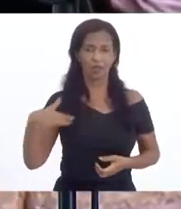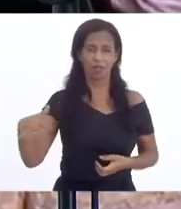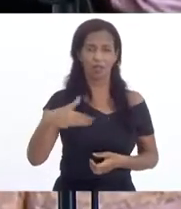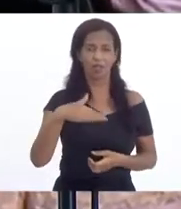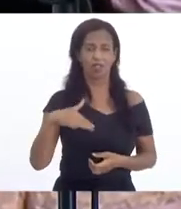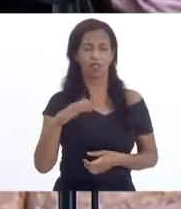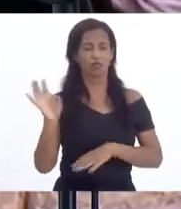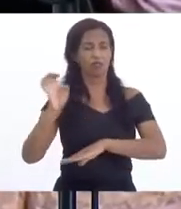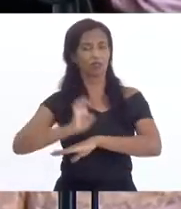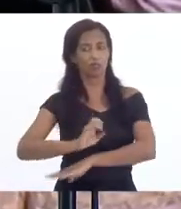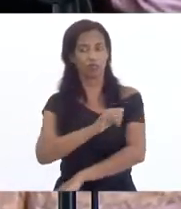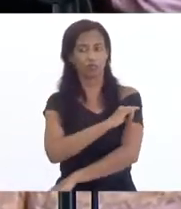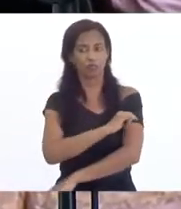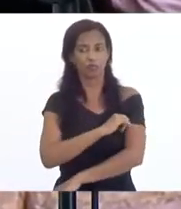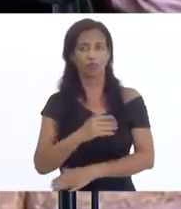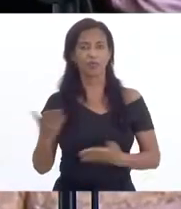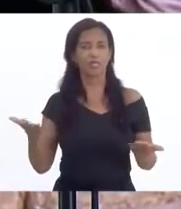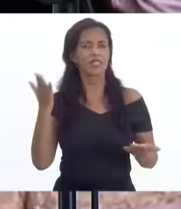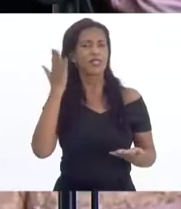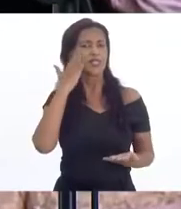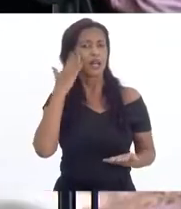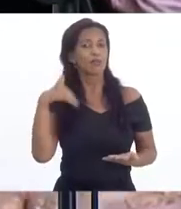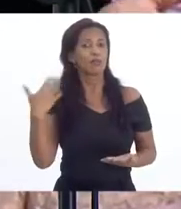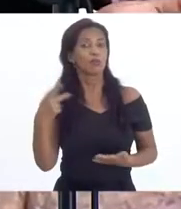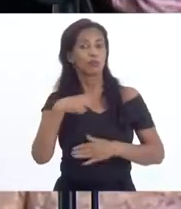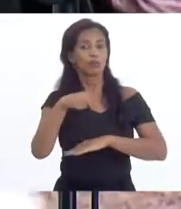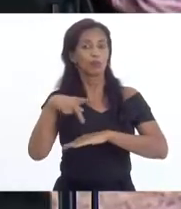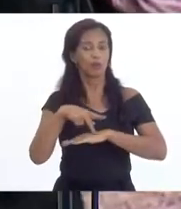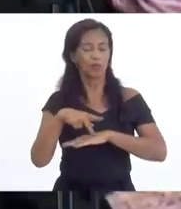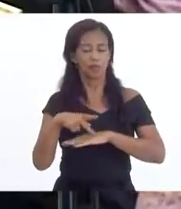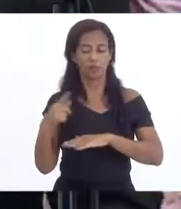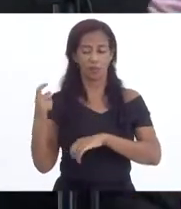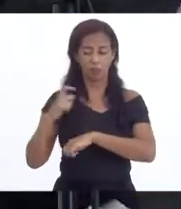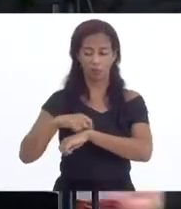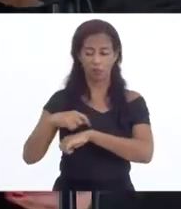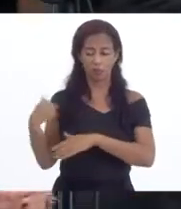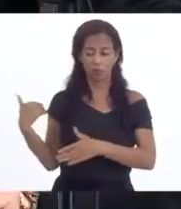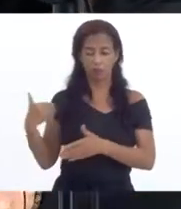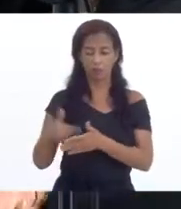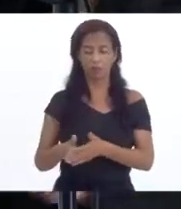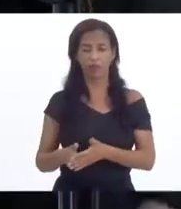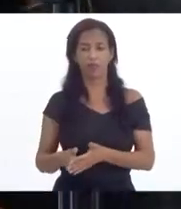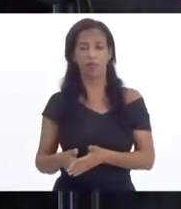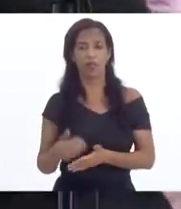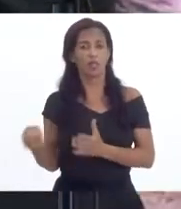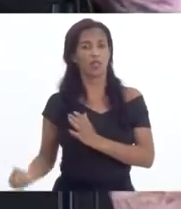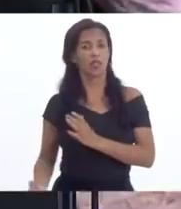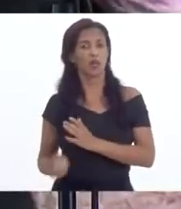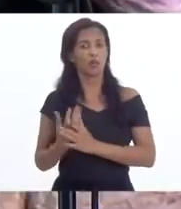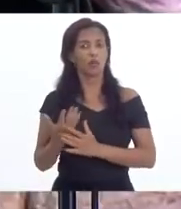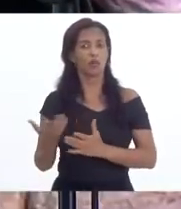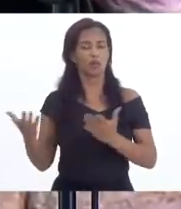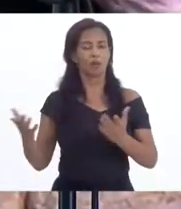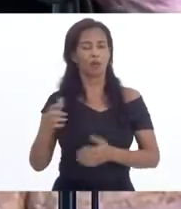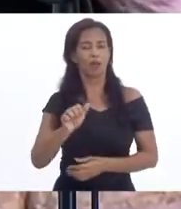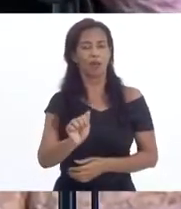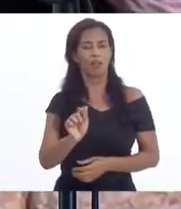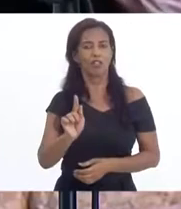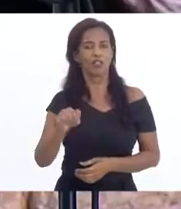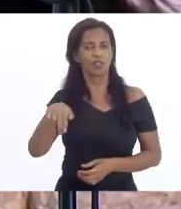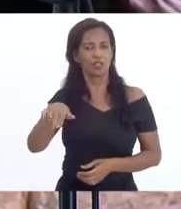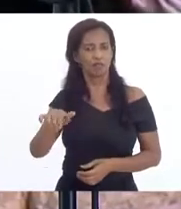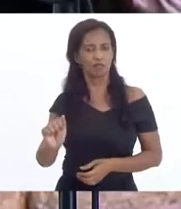do estado do Rio de Janeiro e, quiçá, do país. Há pouco tempo, inauguramos lá a GNA 1, que